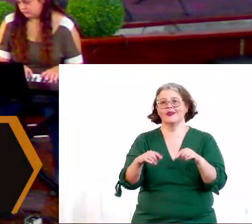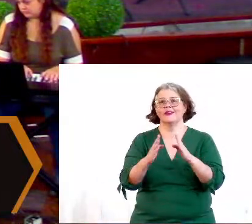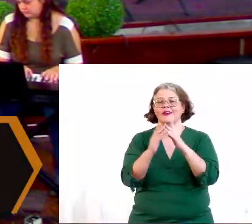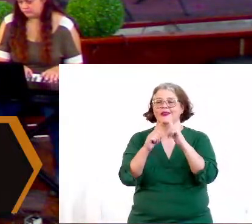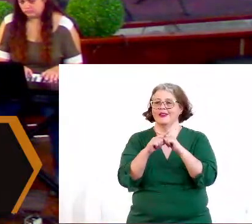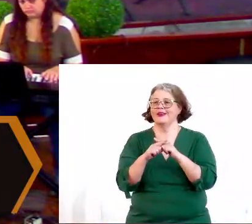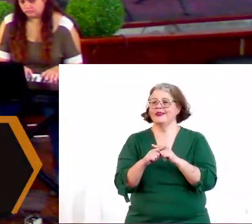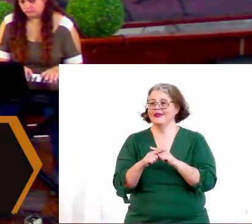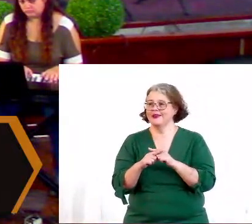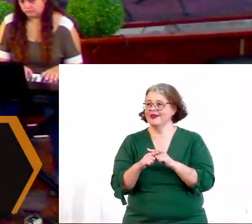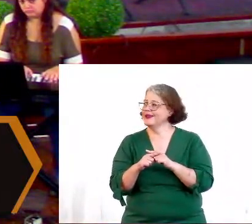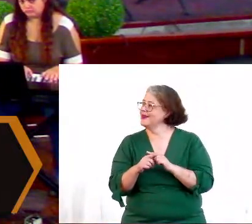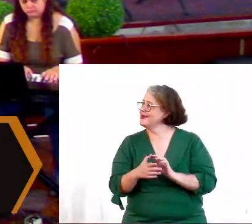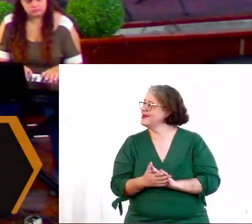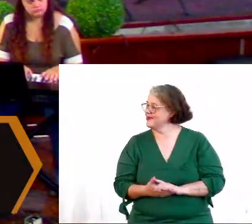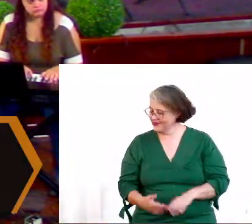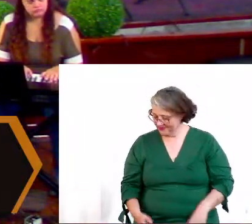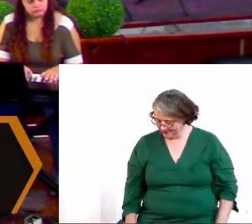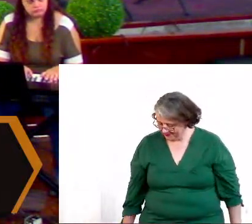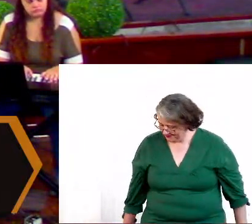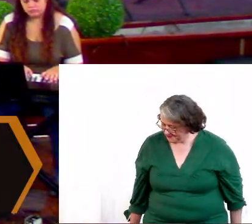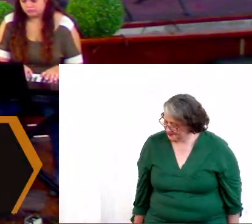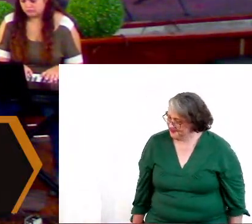a última estrofe também todos juntos.